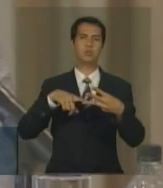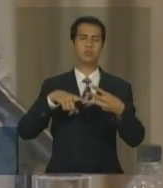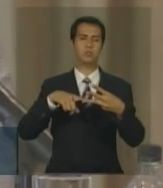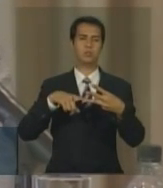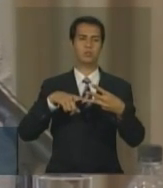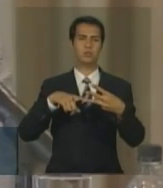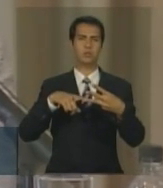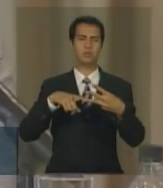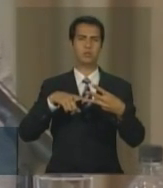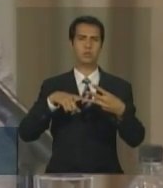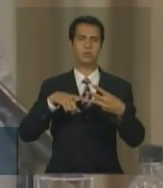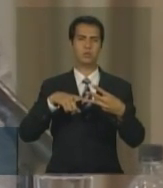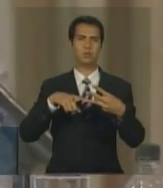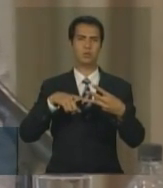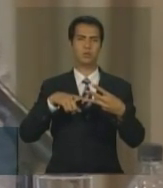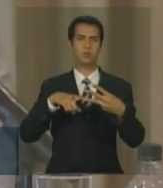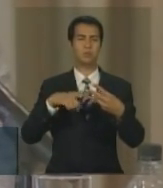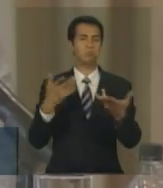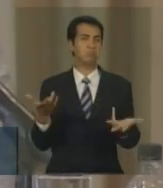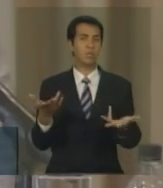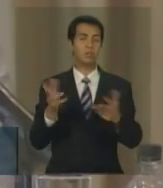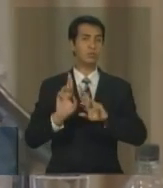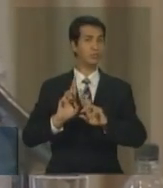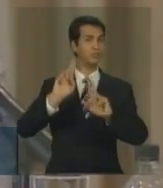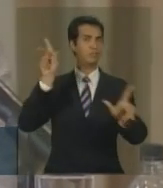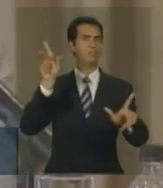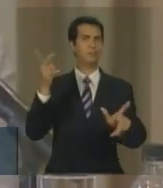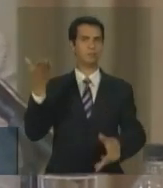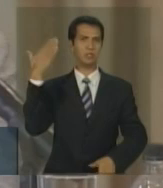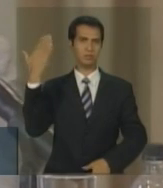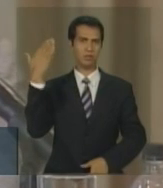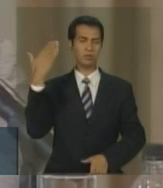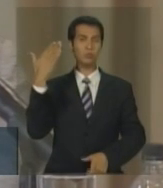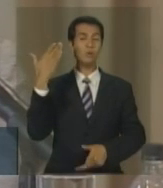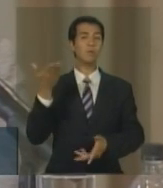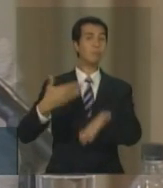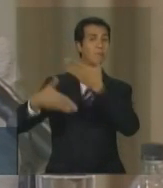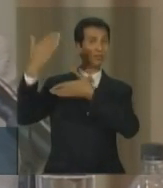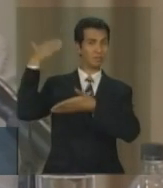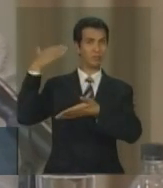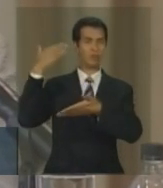eu acredito que, baseado numa visão de mundo